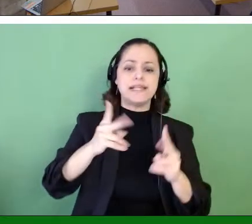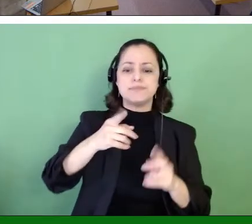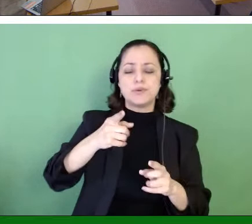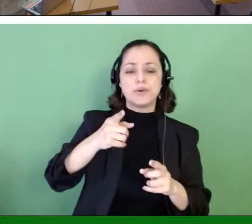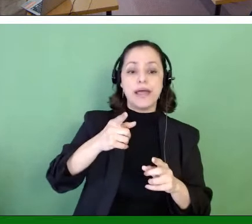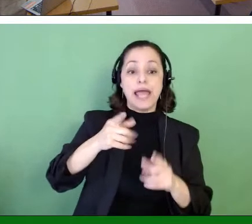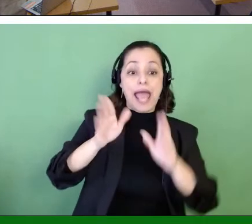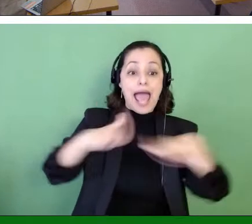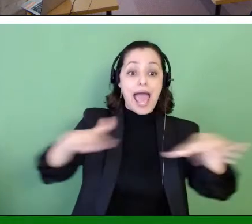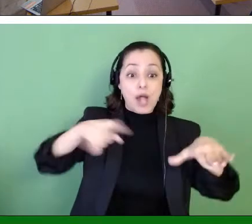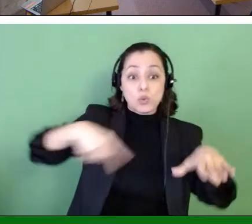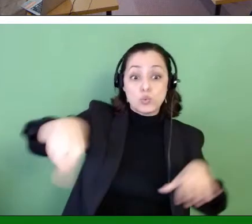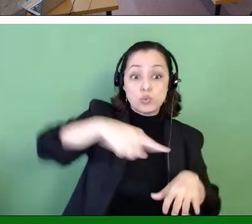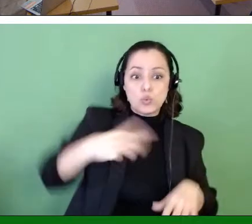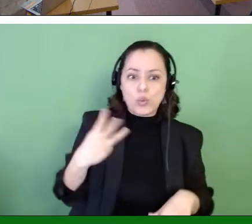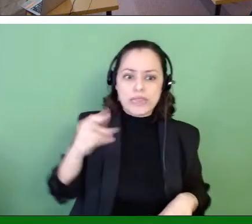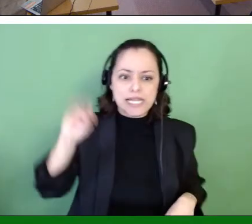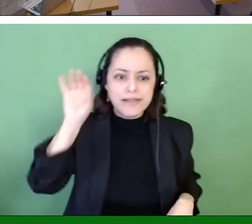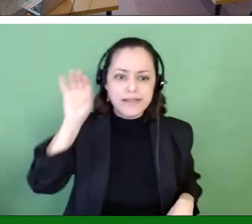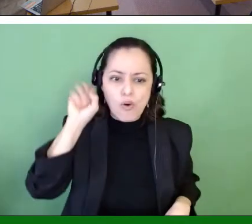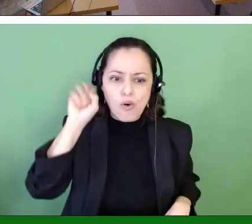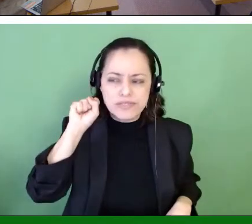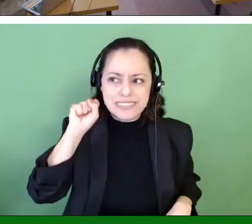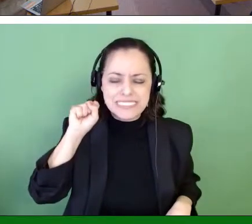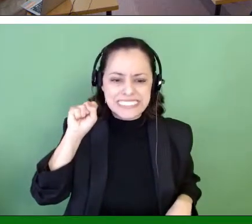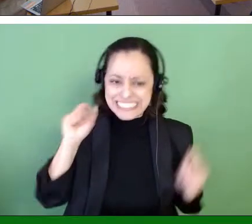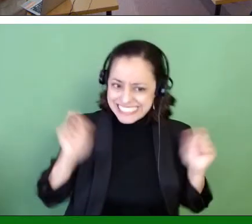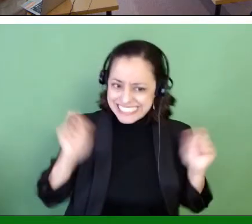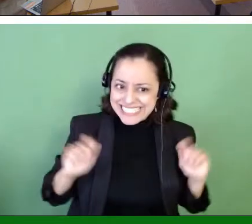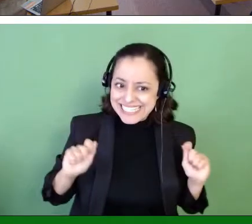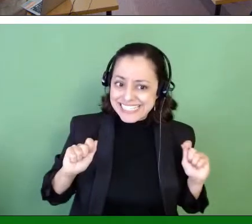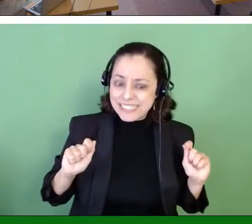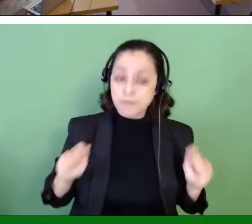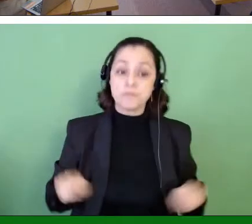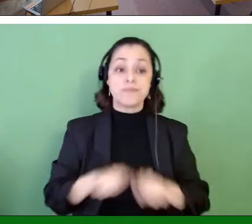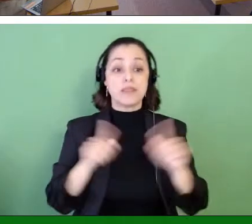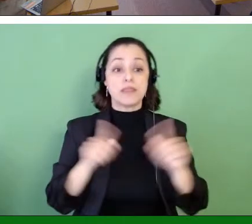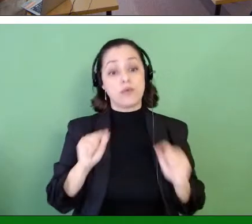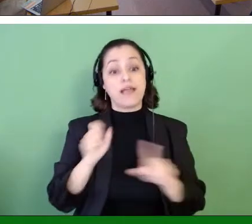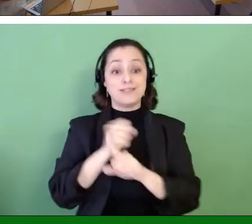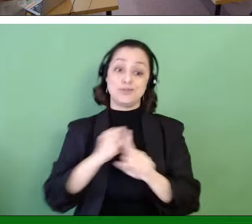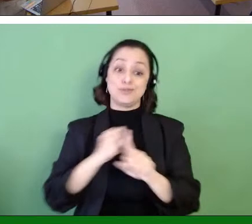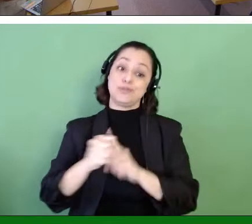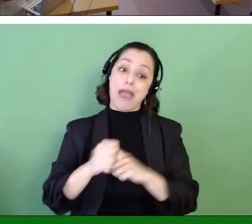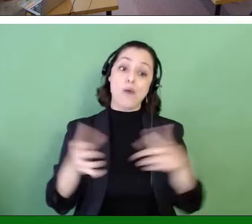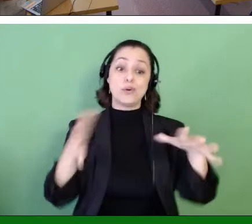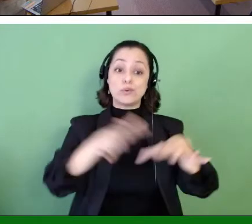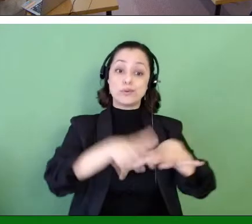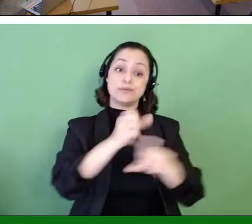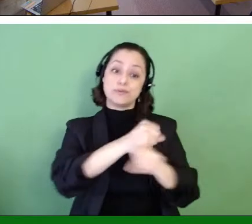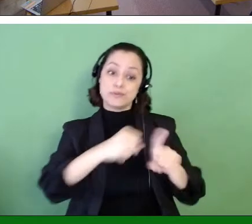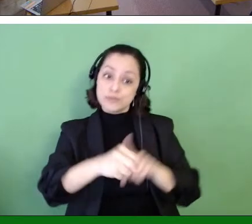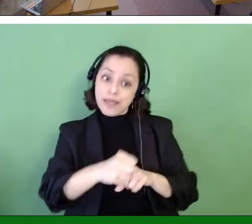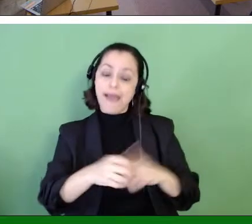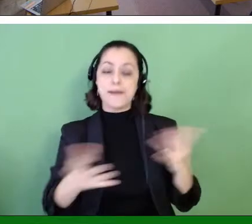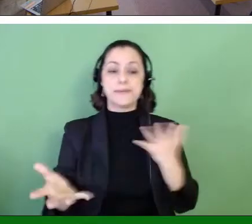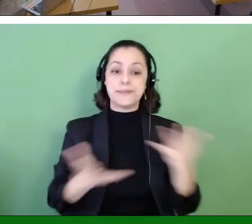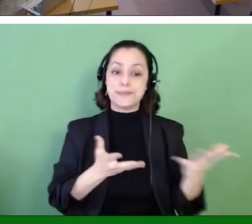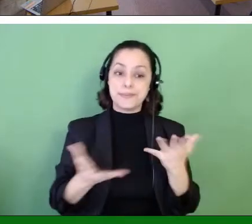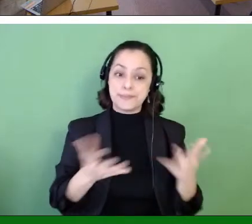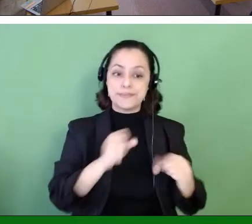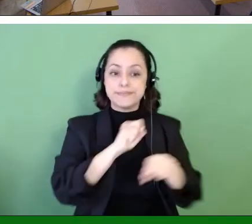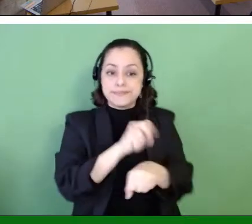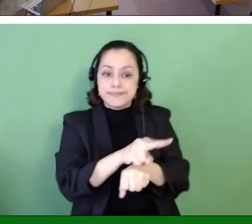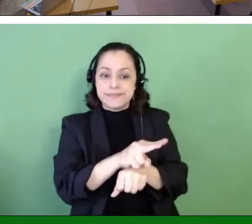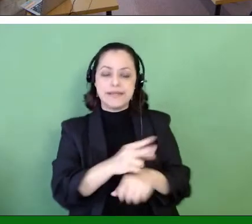pessoas ouvintes ali, será que vale a pena? Por outro lado, a gente tem a questão social, né? A inclusão social das pessoas, né? De não